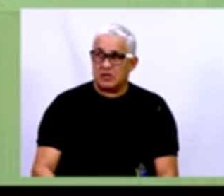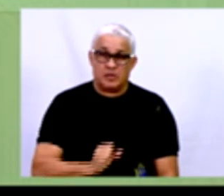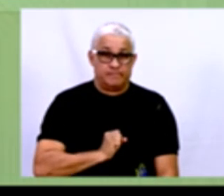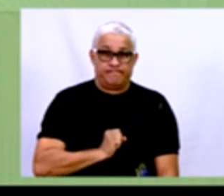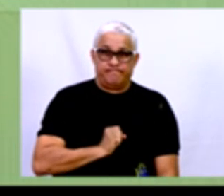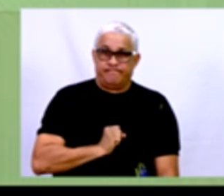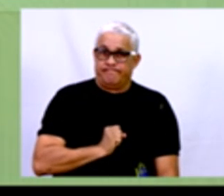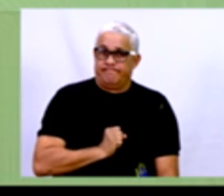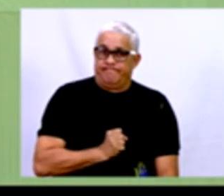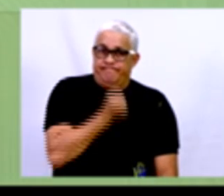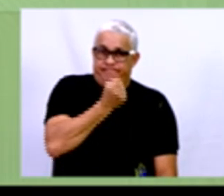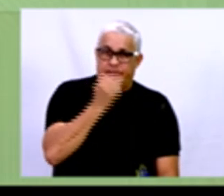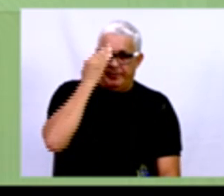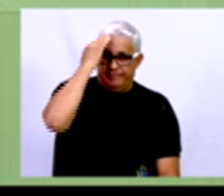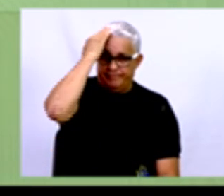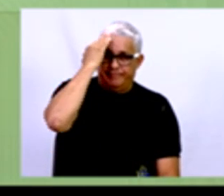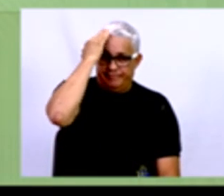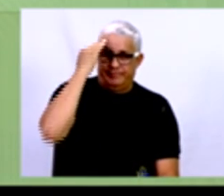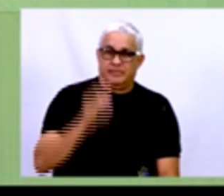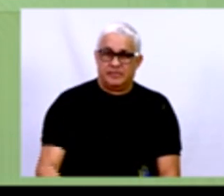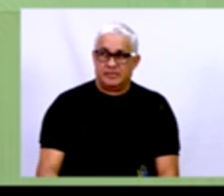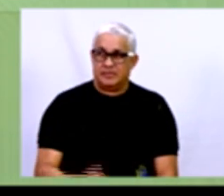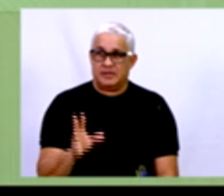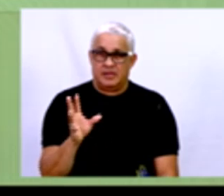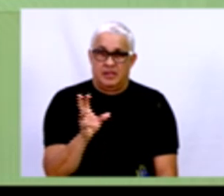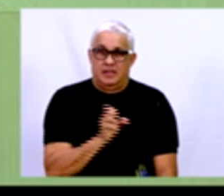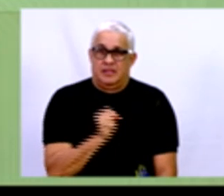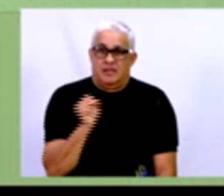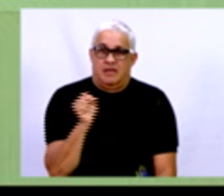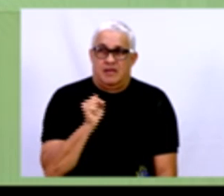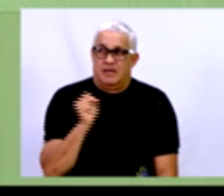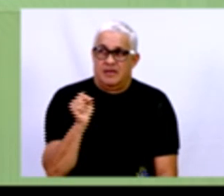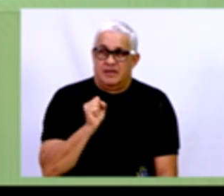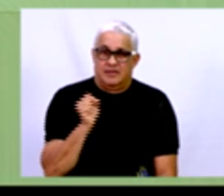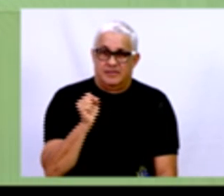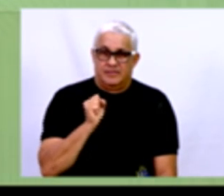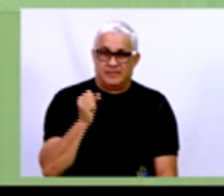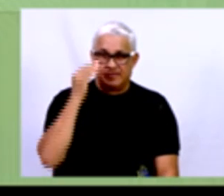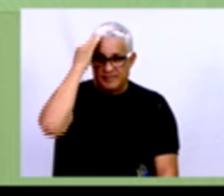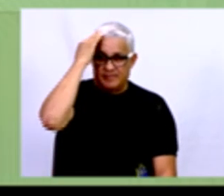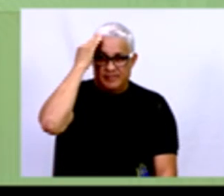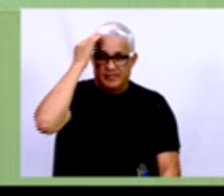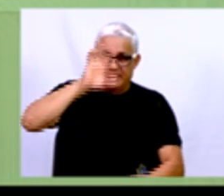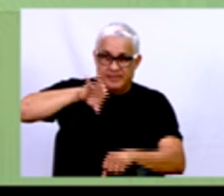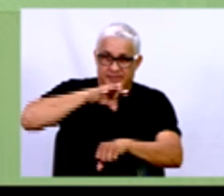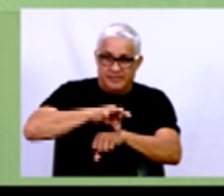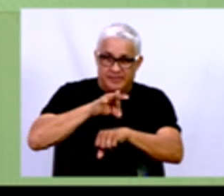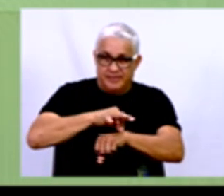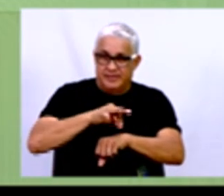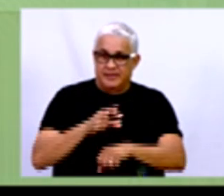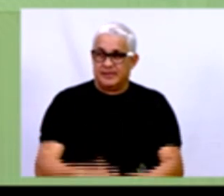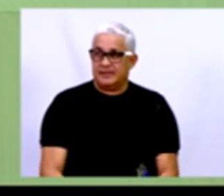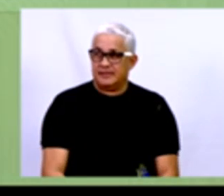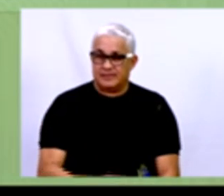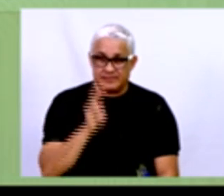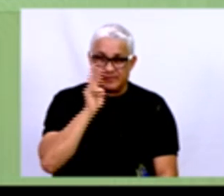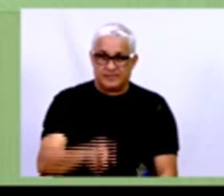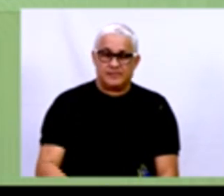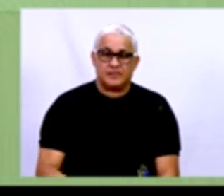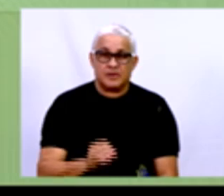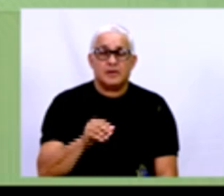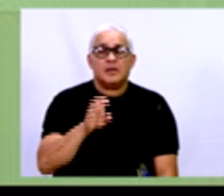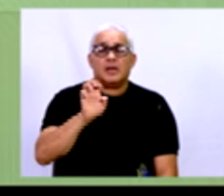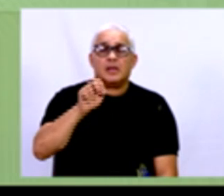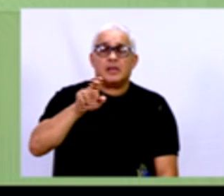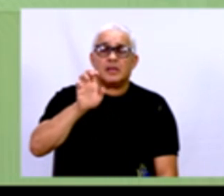estes pneus. Eu adoro esses pneus. Olha o mosquito da dengue. Eu quero saber aí qual é o elemento